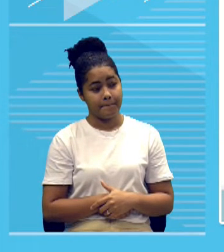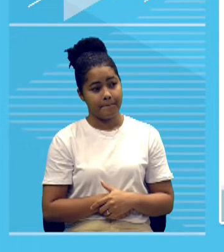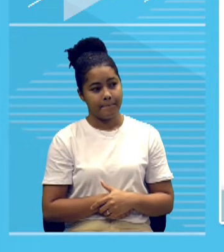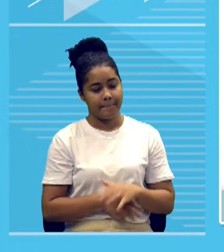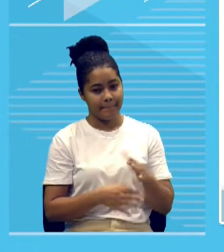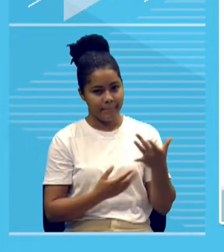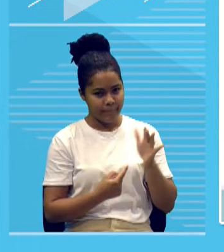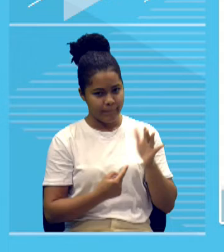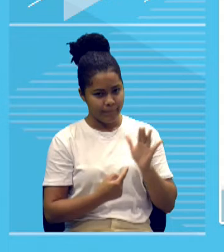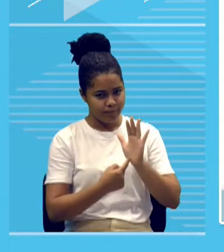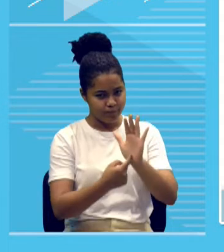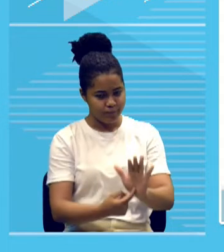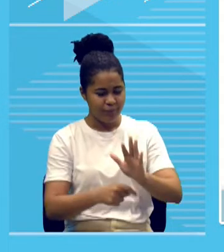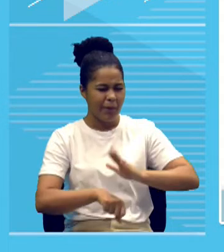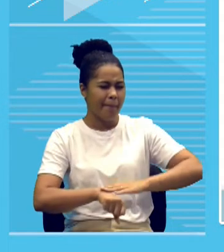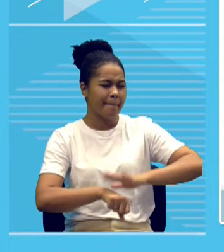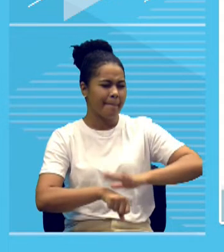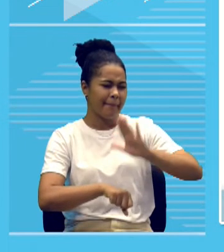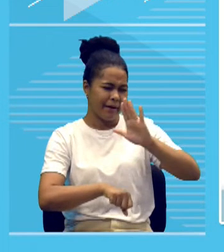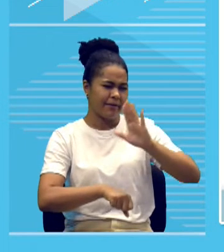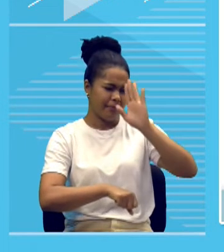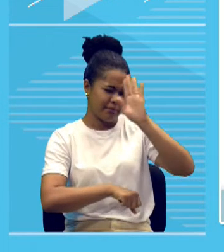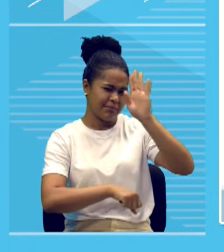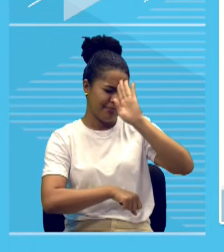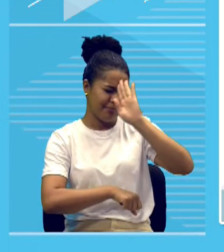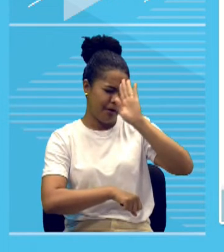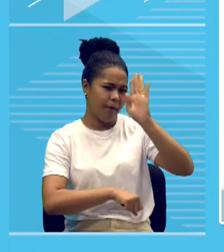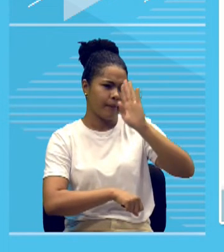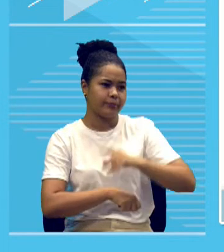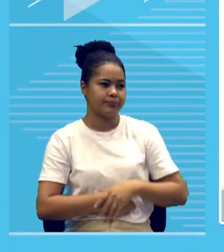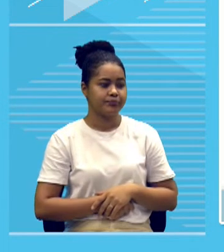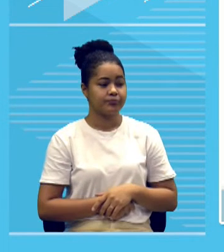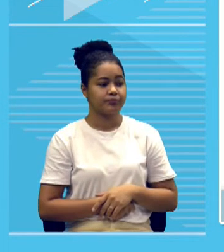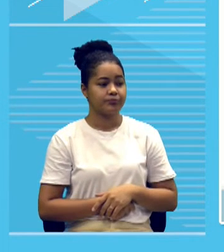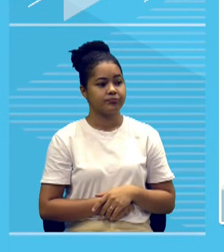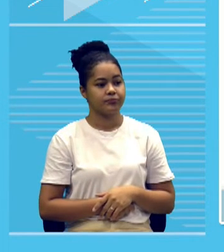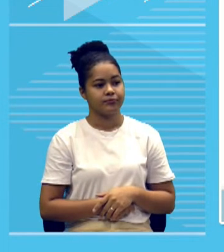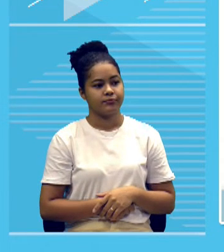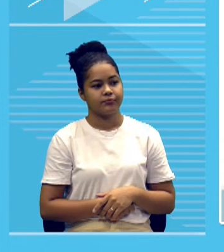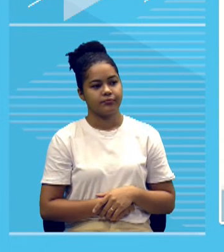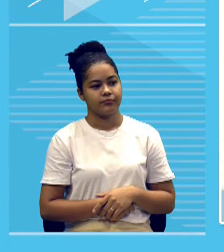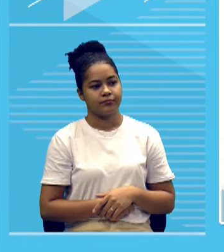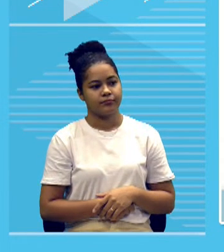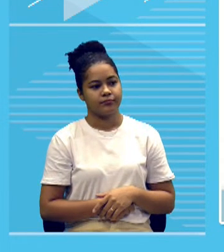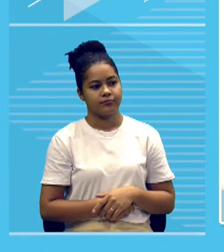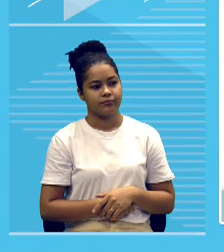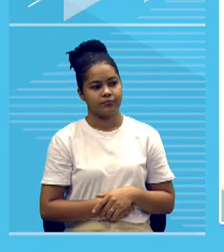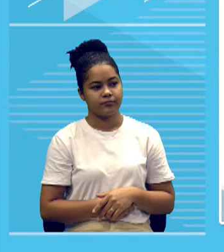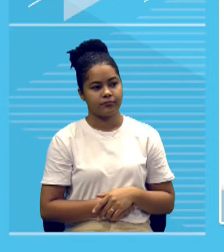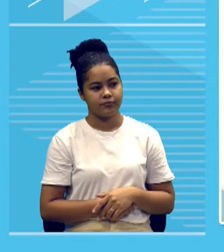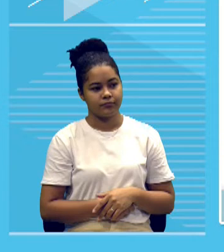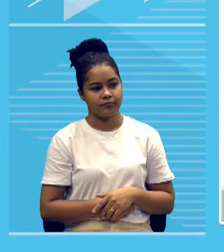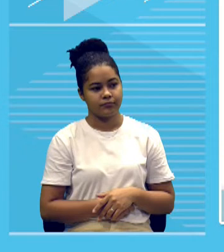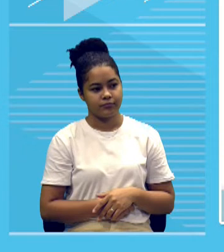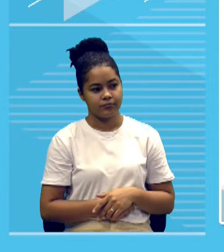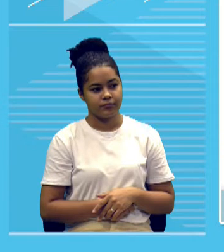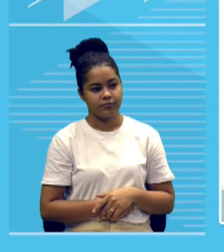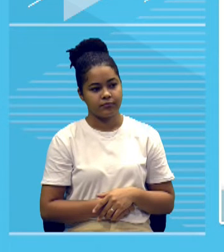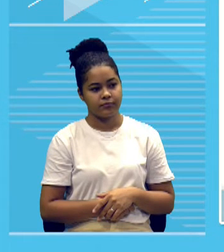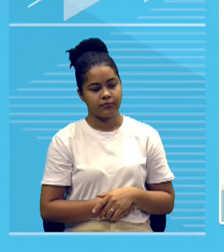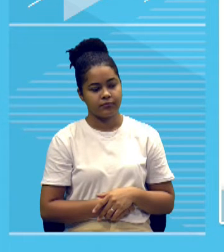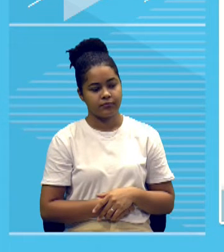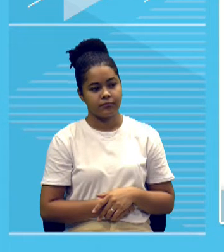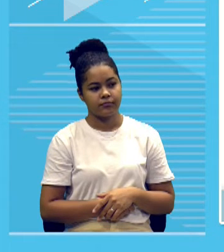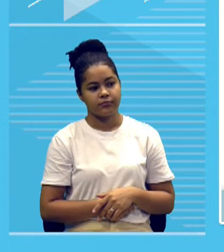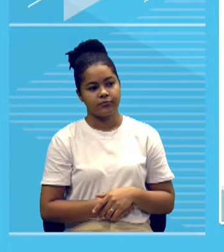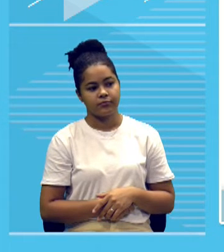eu vou mostrar só as mais marcantes tá bom a disponibilidade de vem diária